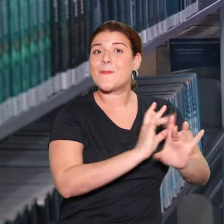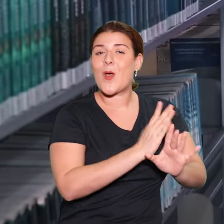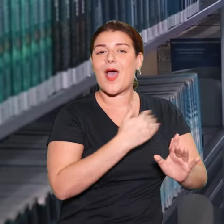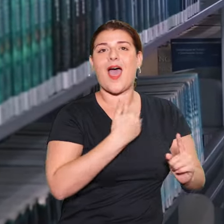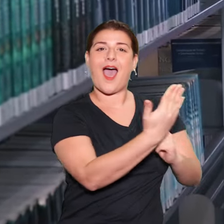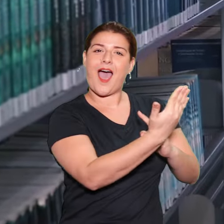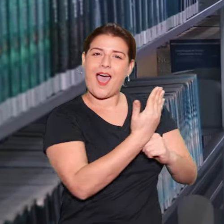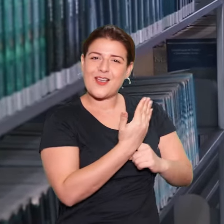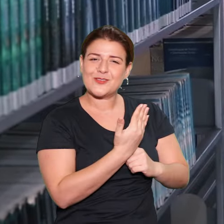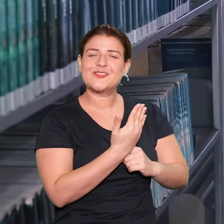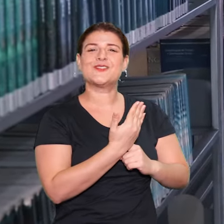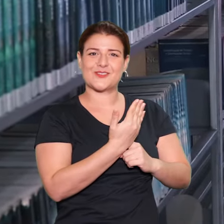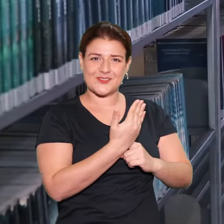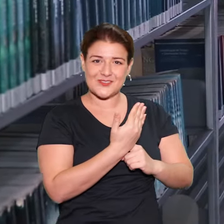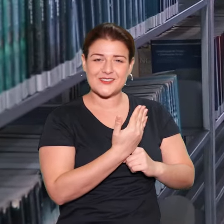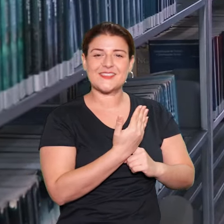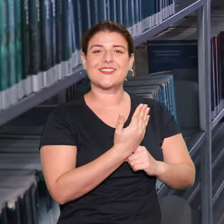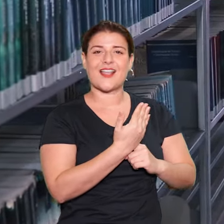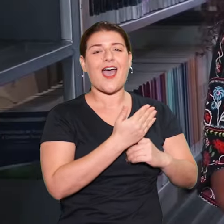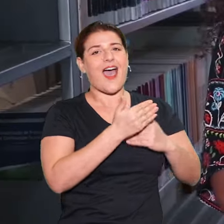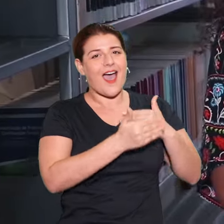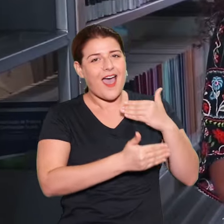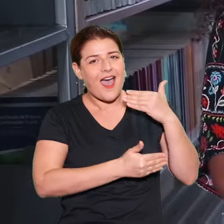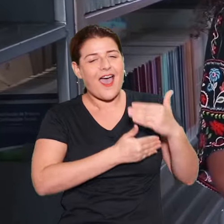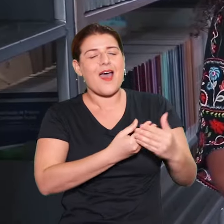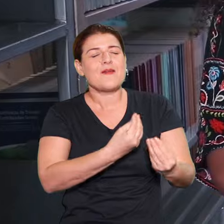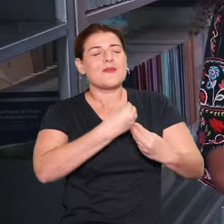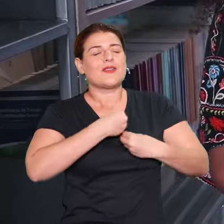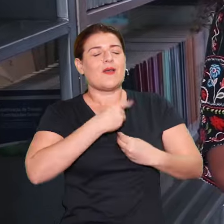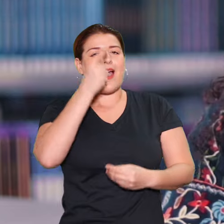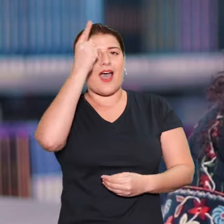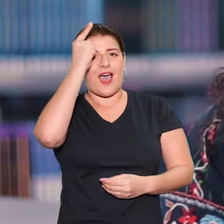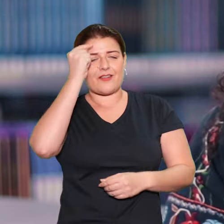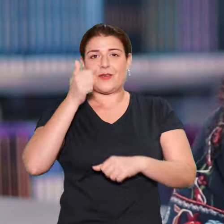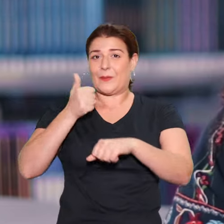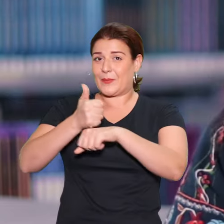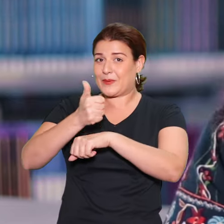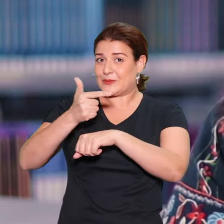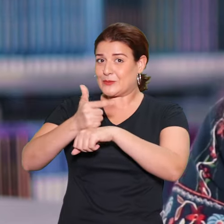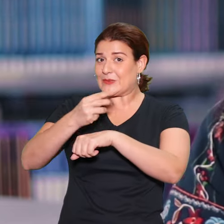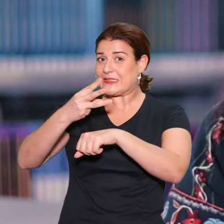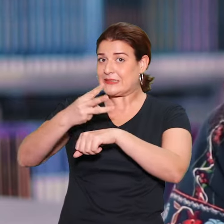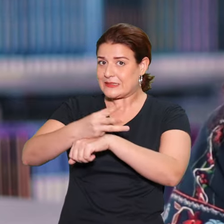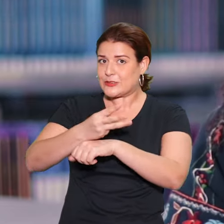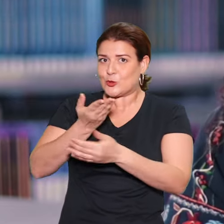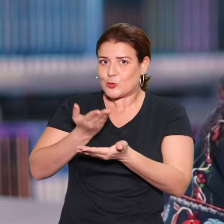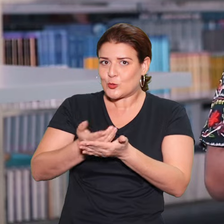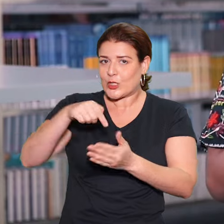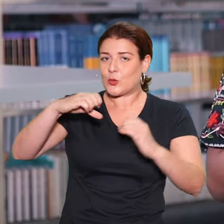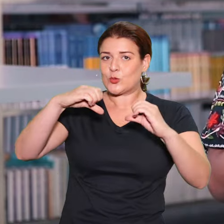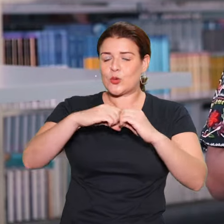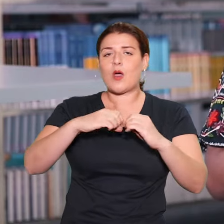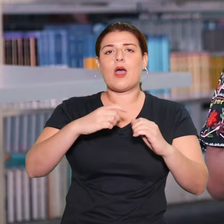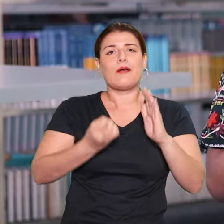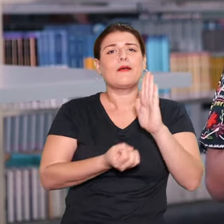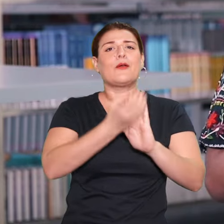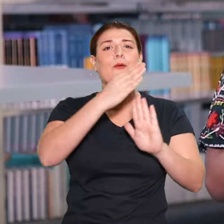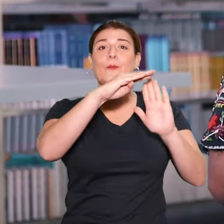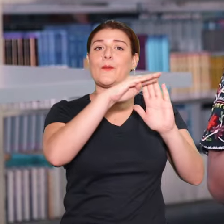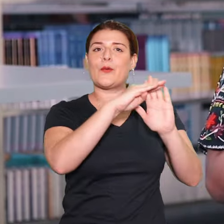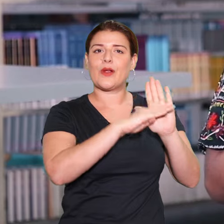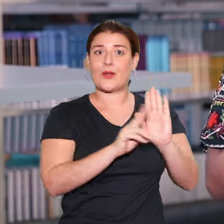para poder estar me auxiliando e foi, para mim, um alívio. Depois de três períodos que eu já estava estudando aqui na Uniswam, a Uniswam abriu